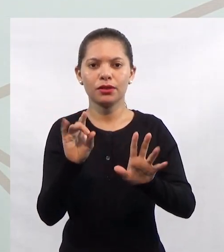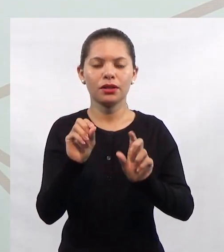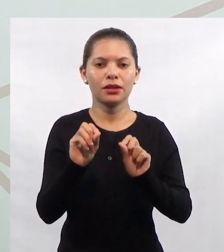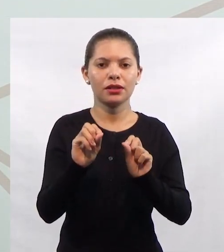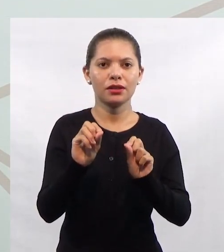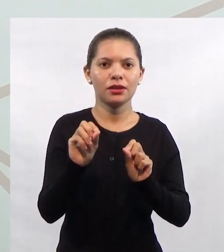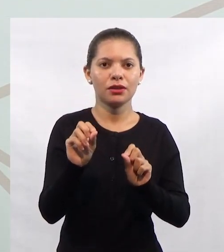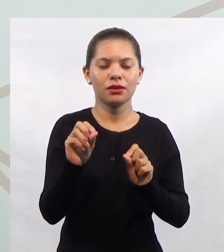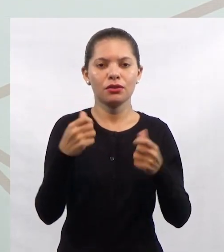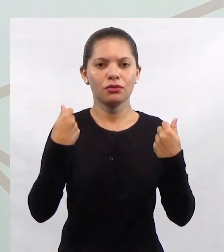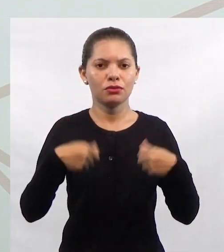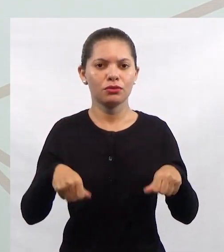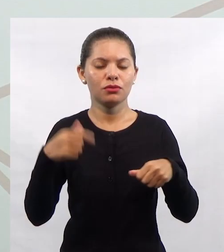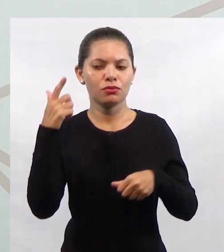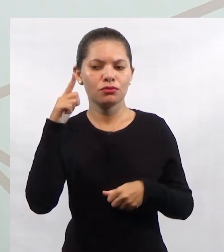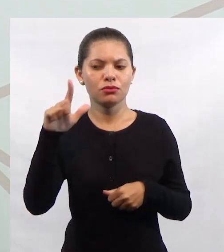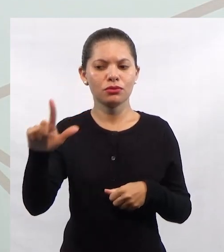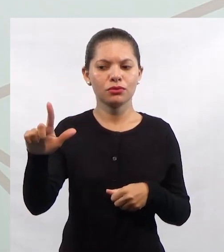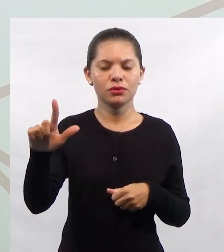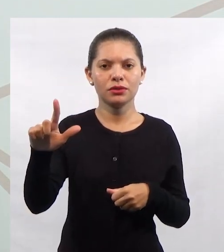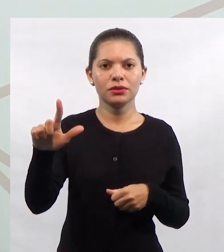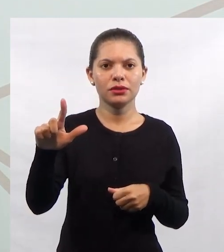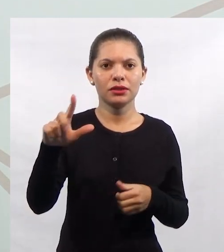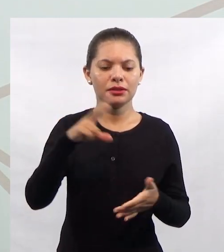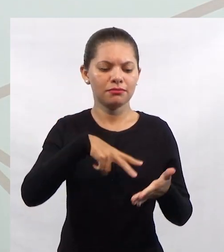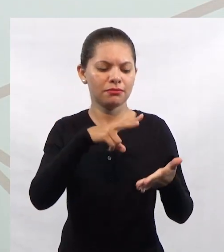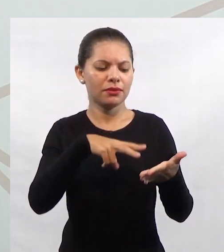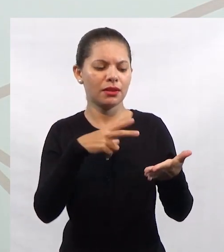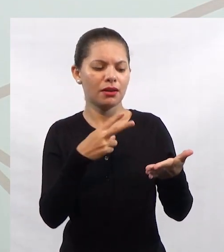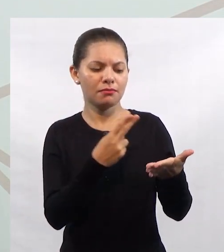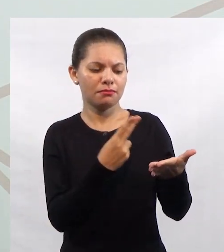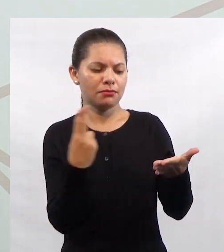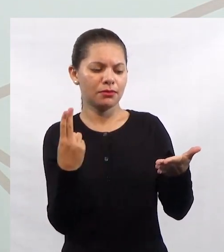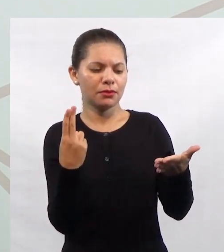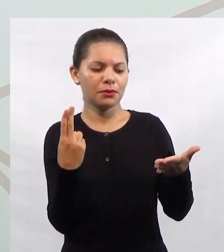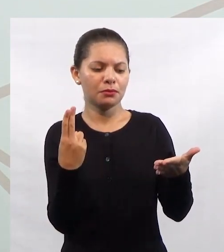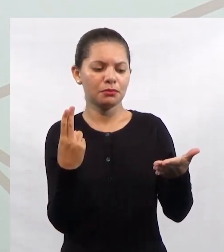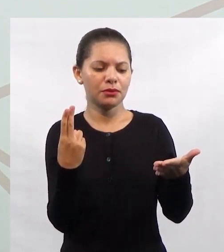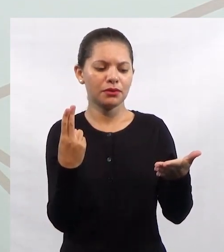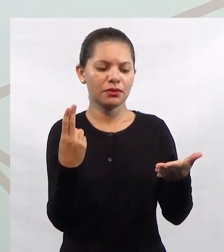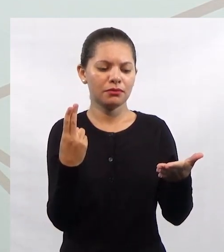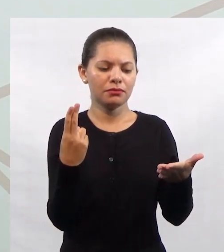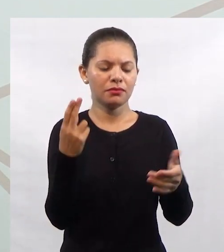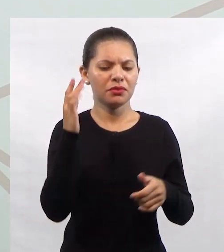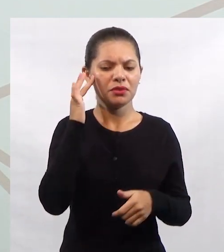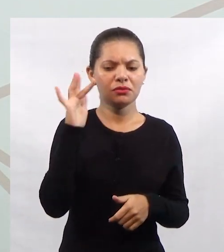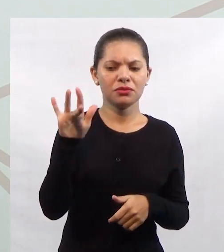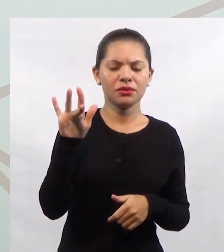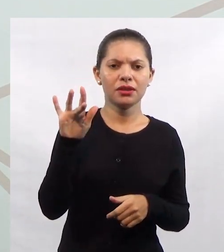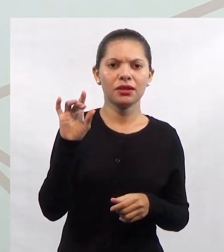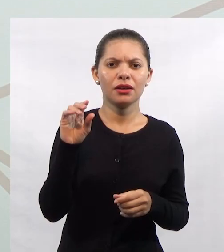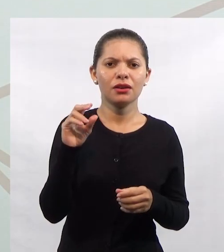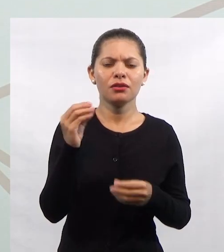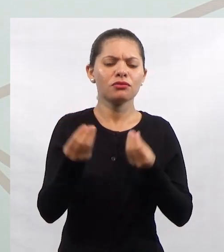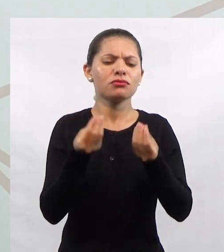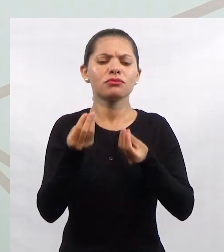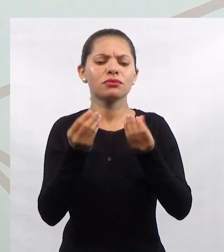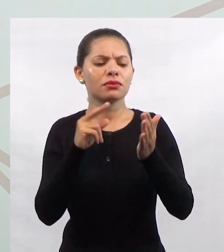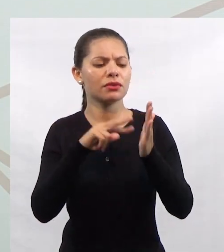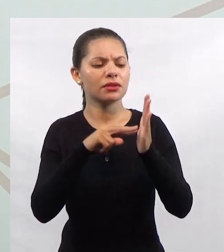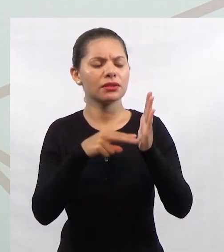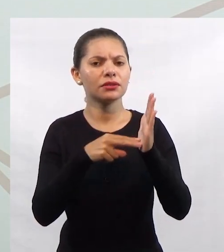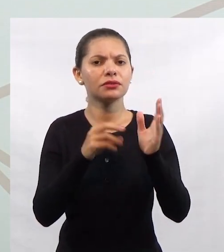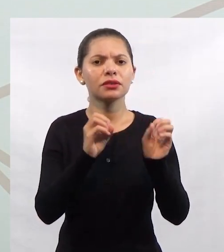você conseguir ler Anabela. E o que significa Anabela? Não sei. Mas sim, o que